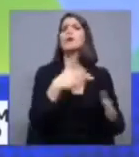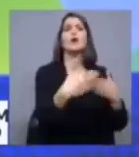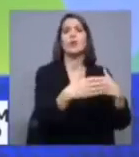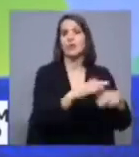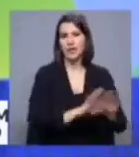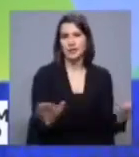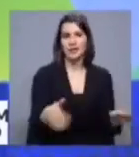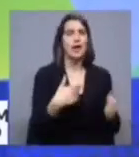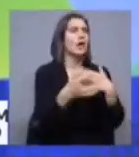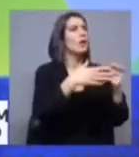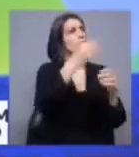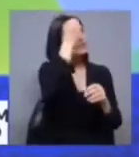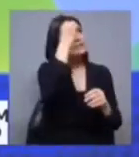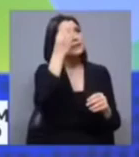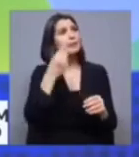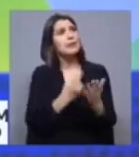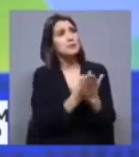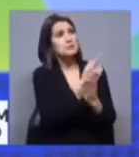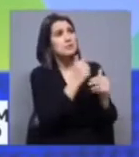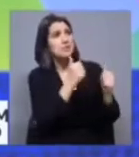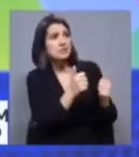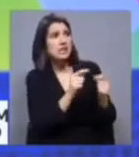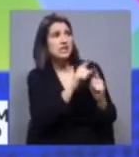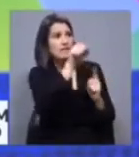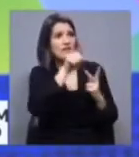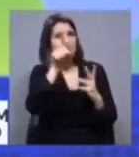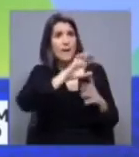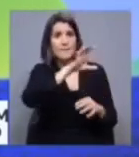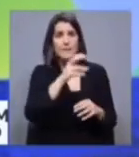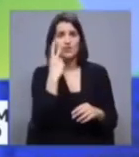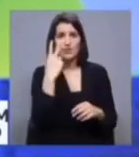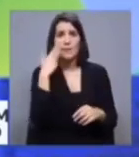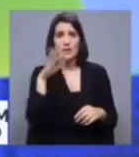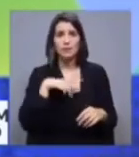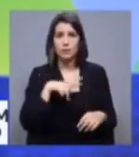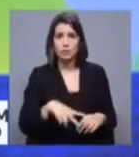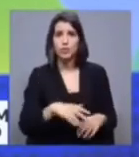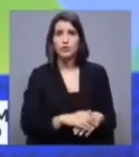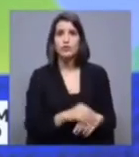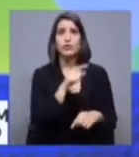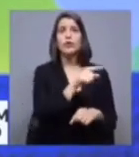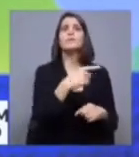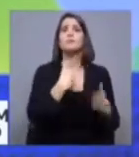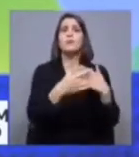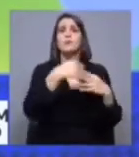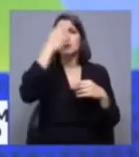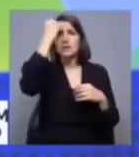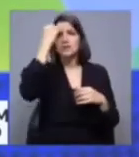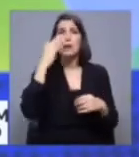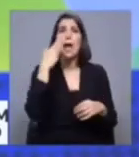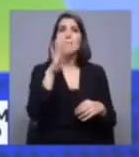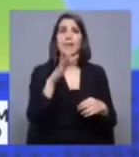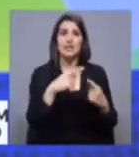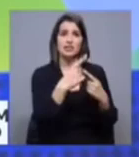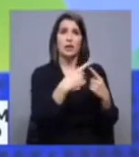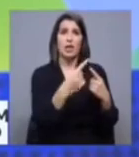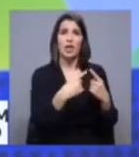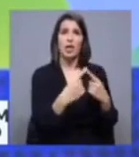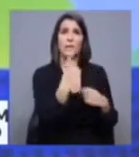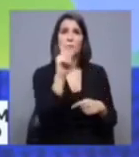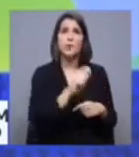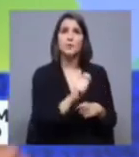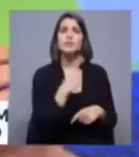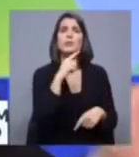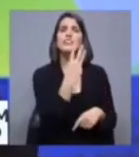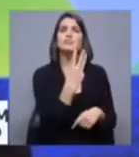interessa. Não interessa saber se as rotas estão asseguradas para a diáspora ou não. Provavelmente a Iniciativa Liberal ignora que cá imigrantes que fazem viagem três vezes por mês para